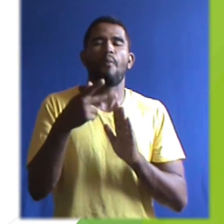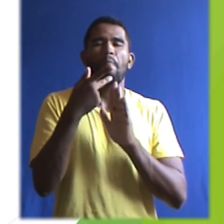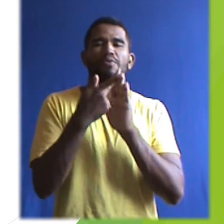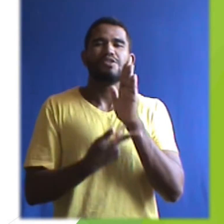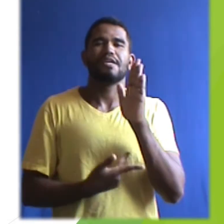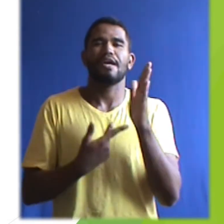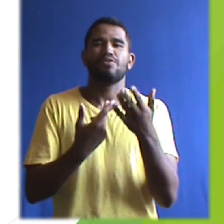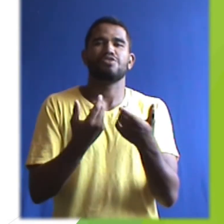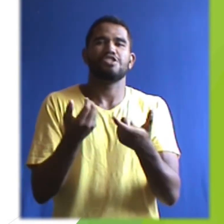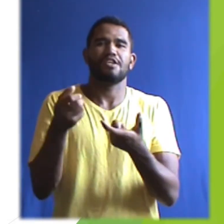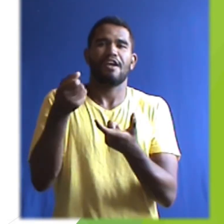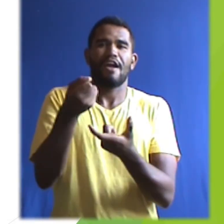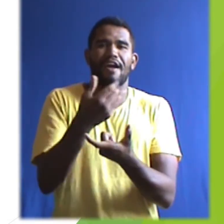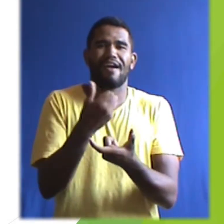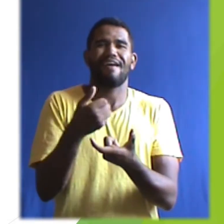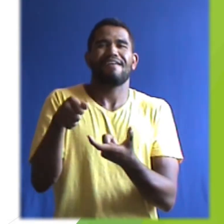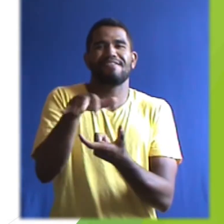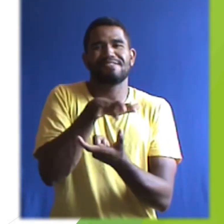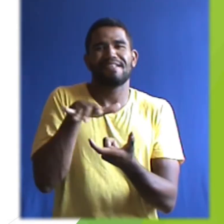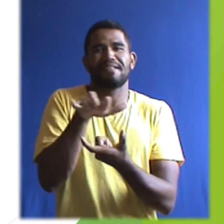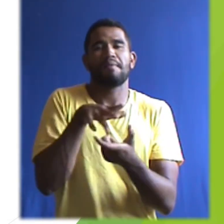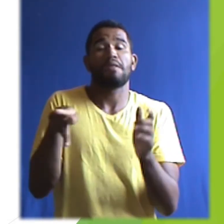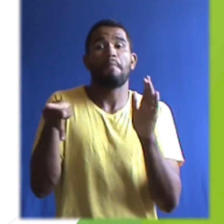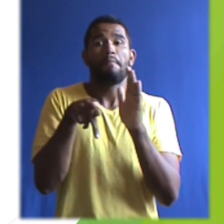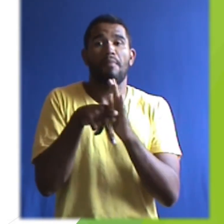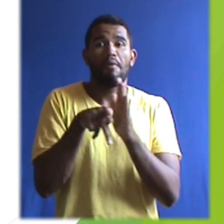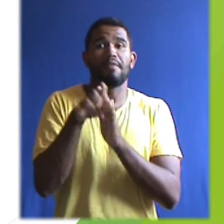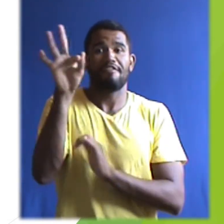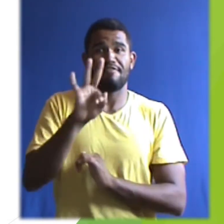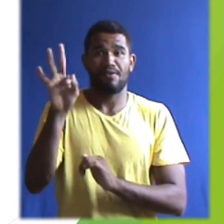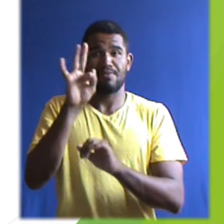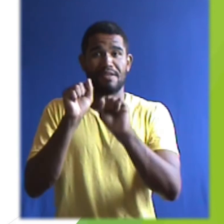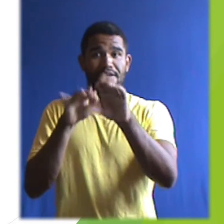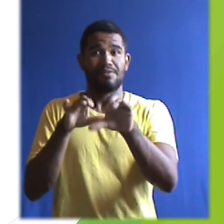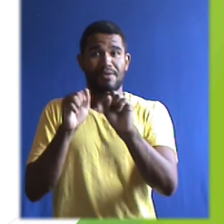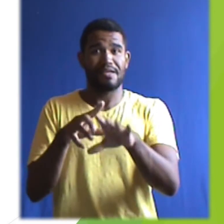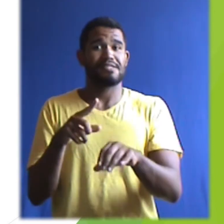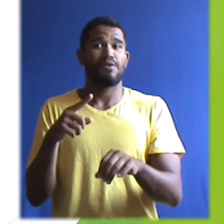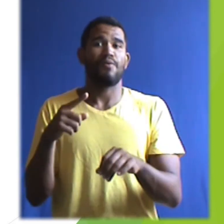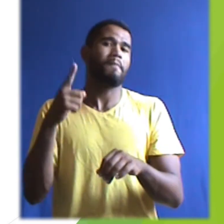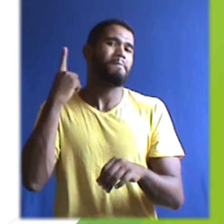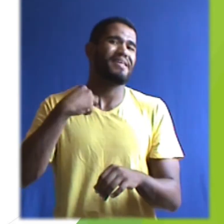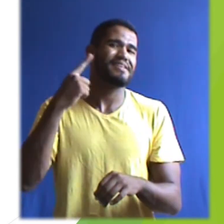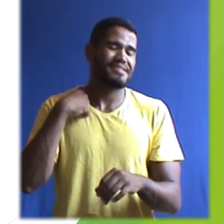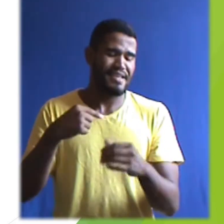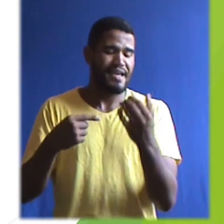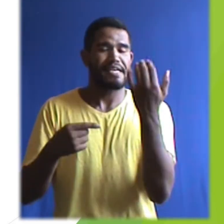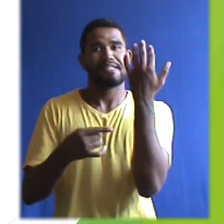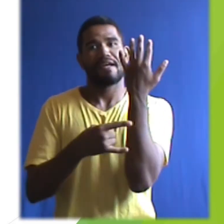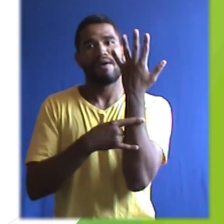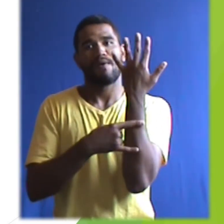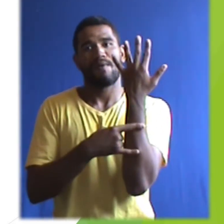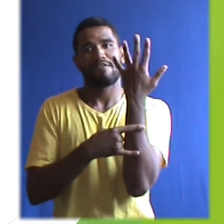do Professor, que é de um projeto do Centro de Alfabetização em Leitura e Escrita da Faculdade de Educação